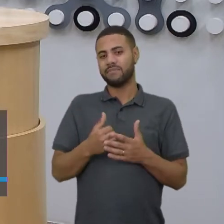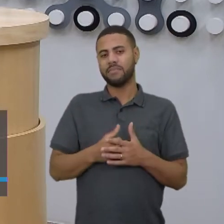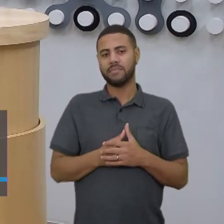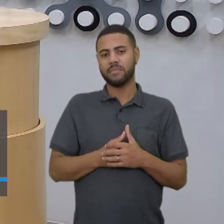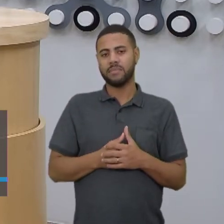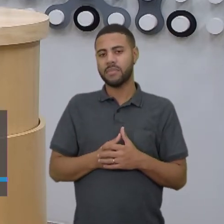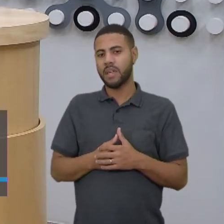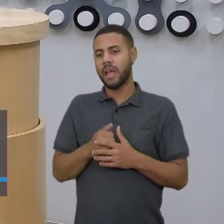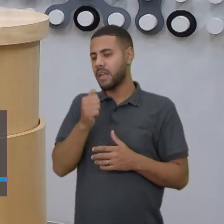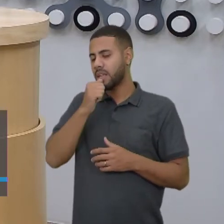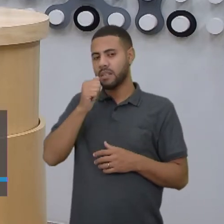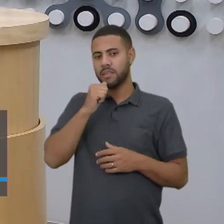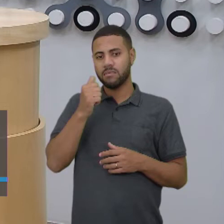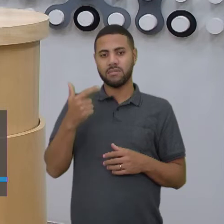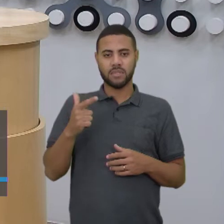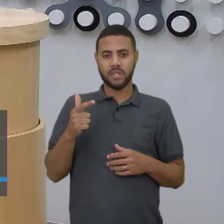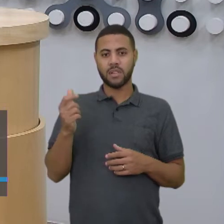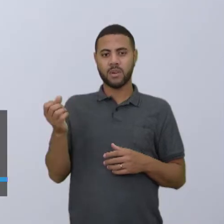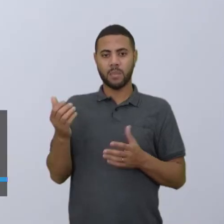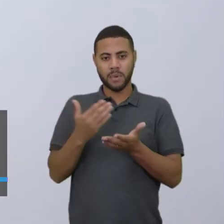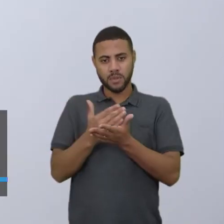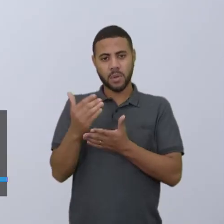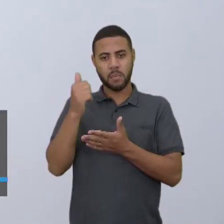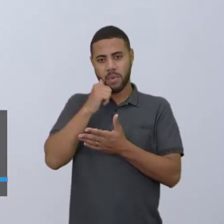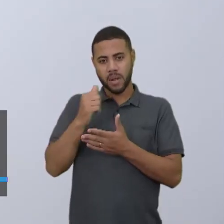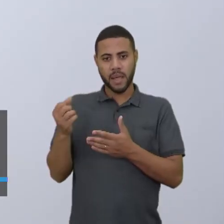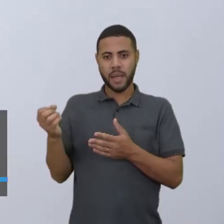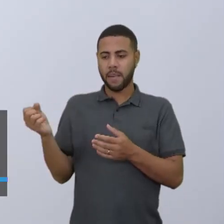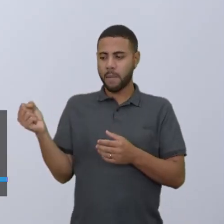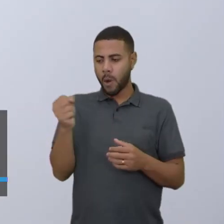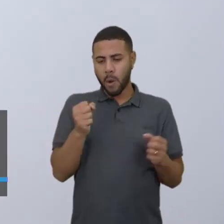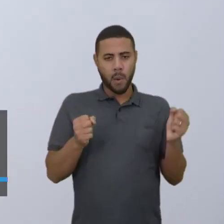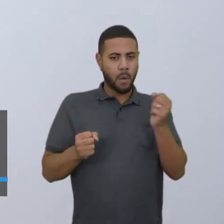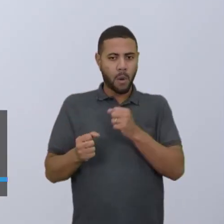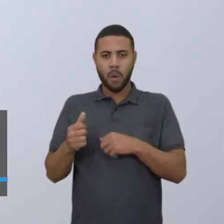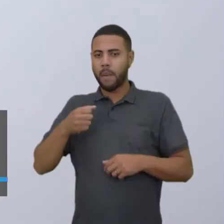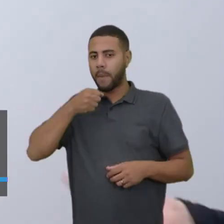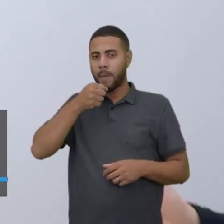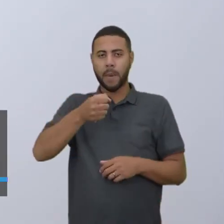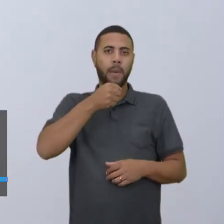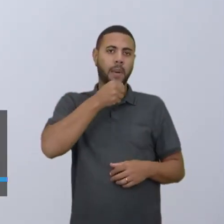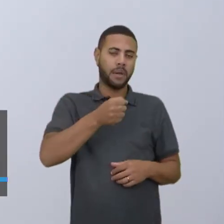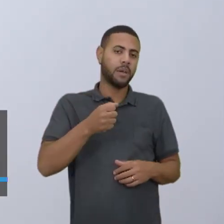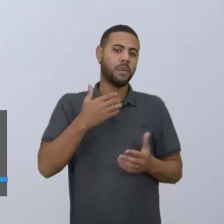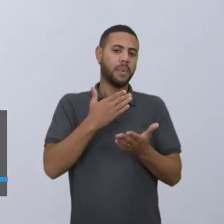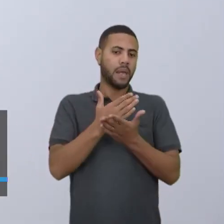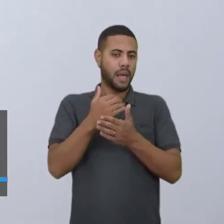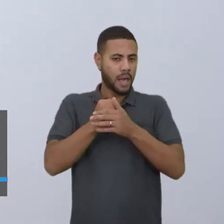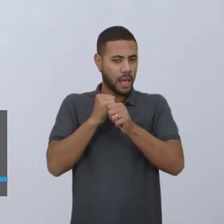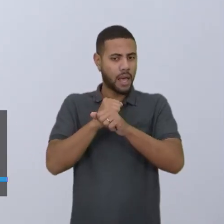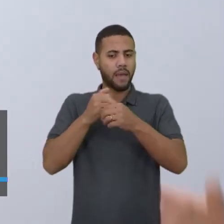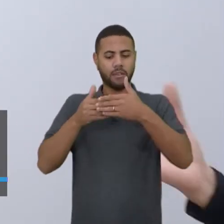está acontecendo. Então, agora está acontecendo agora, está tendo uma abertura. Nossa, vai parar de soar estranho e vai se naturalizar, porque é